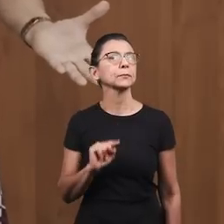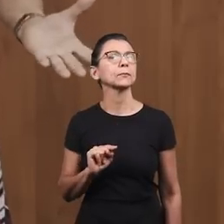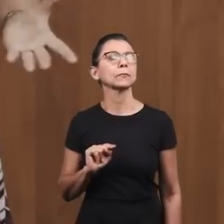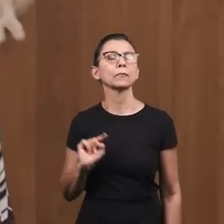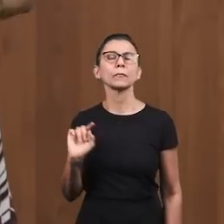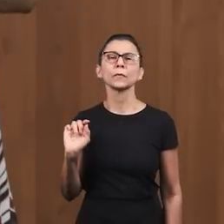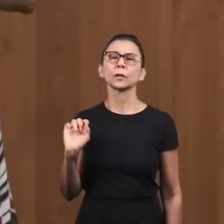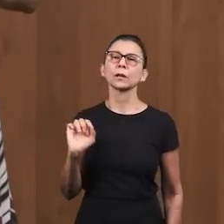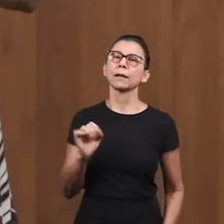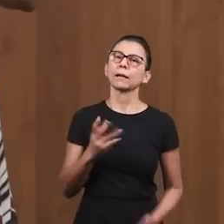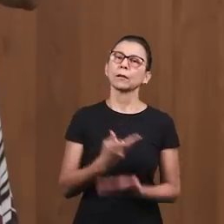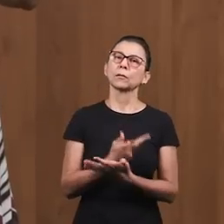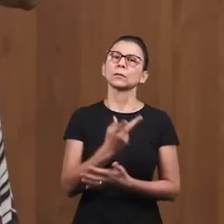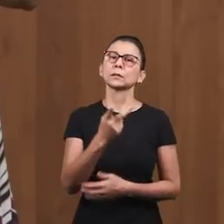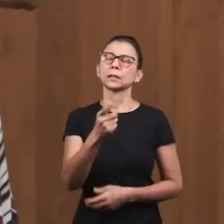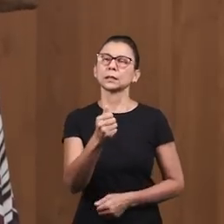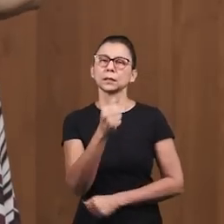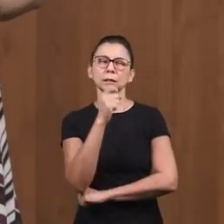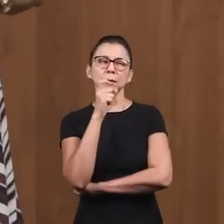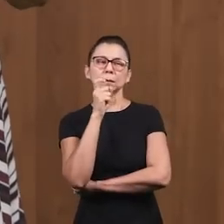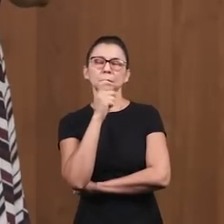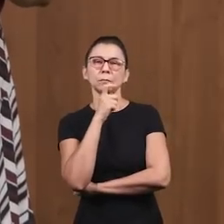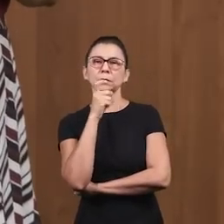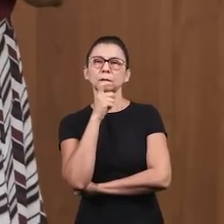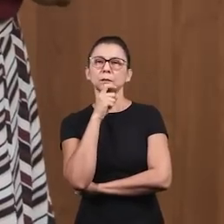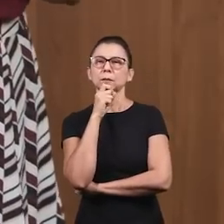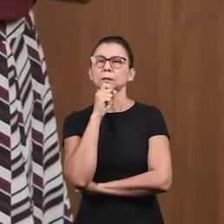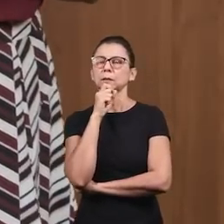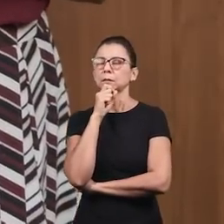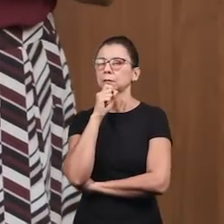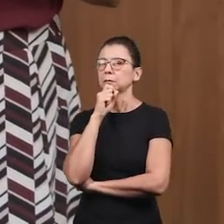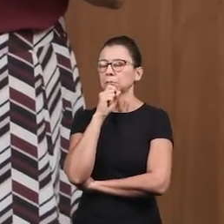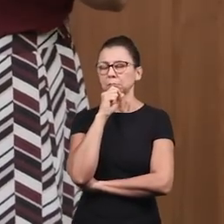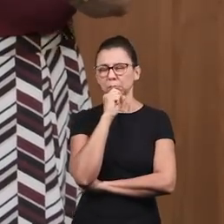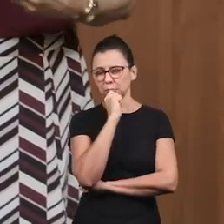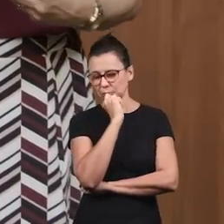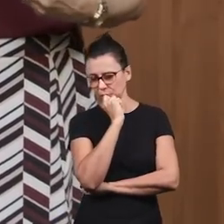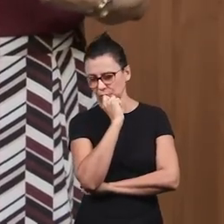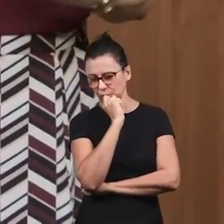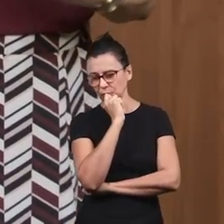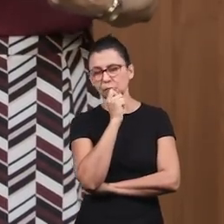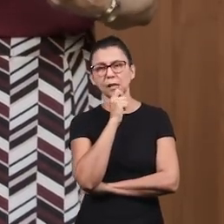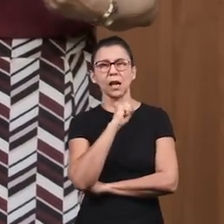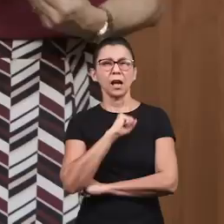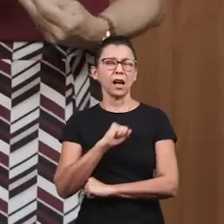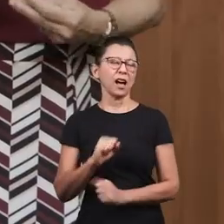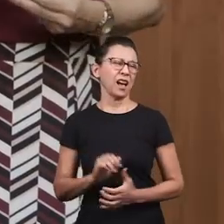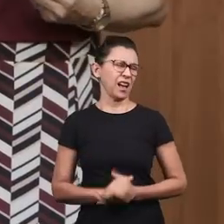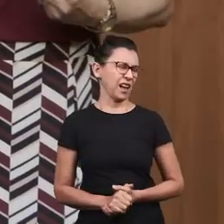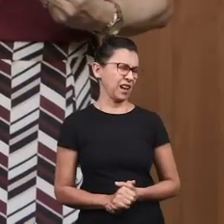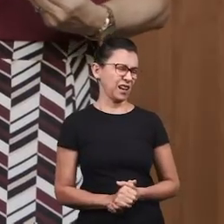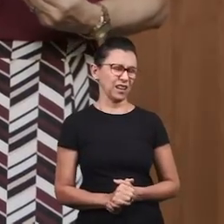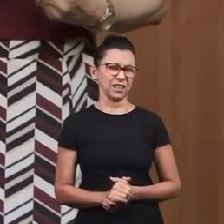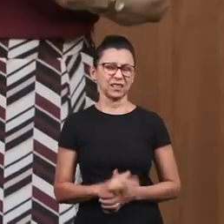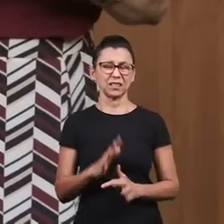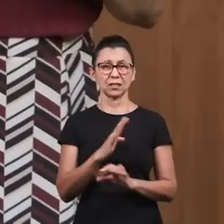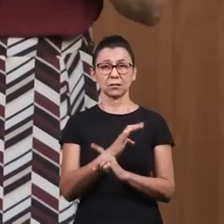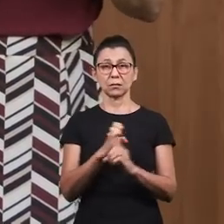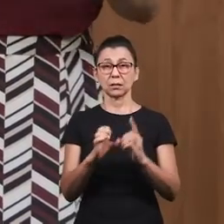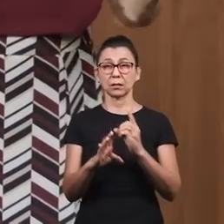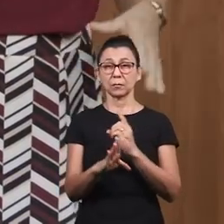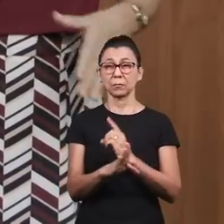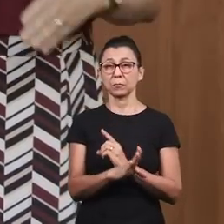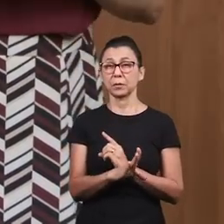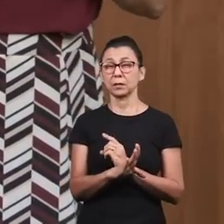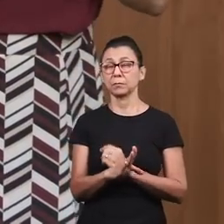né? Acontece, por exemplo, a mentira. Ah, eu não quero assistir a aula de EBD, não. Eu